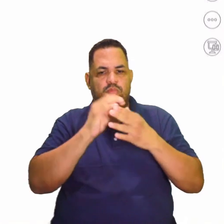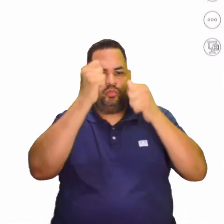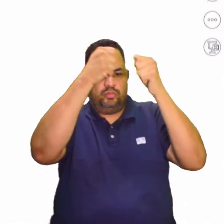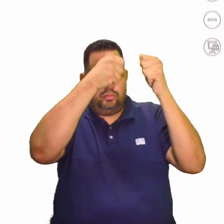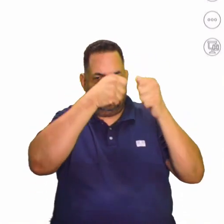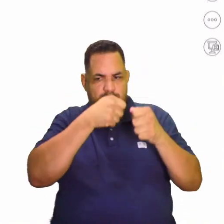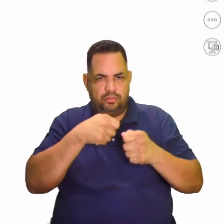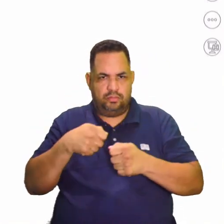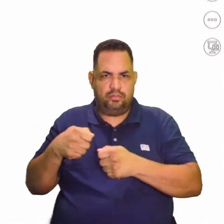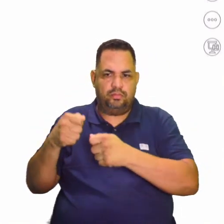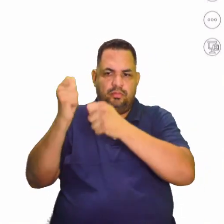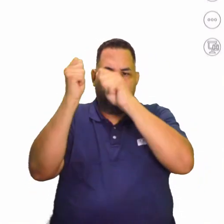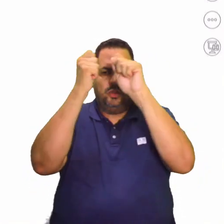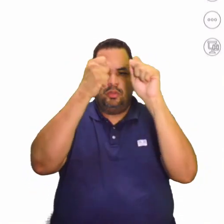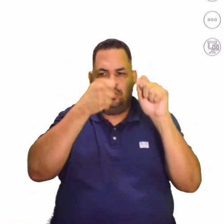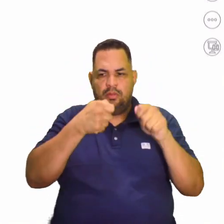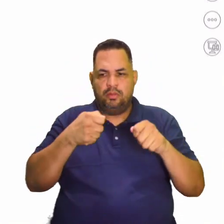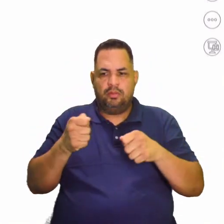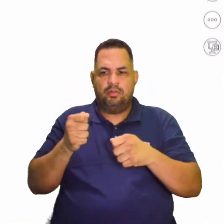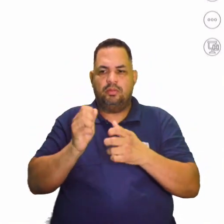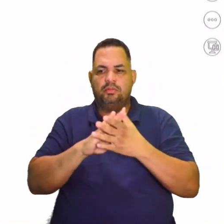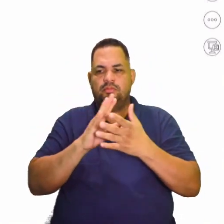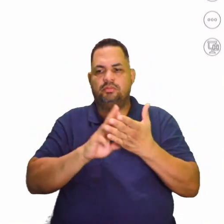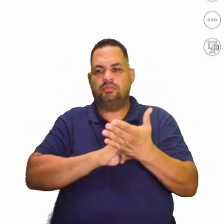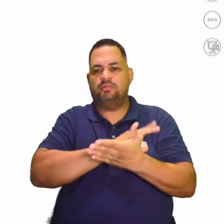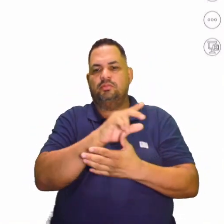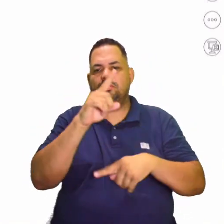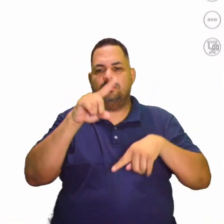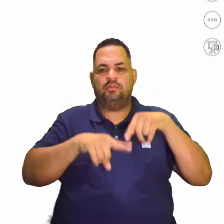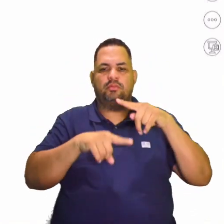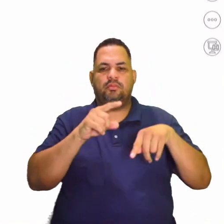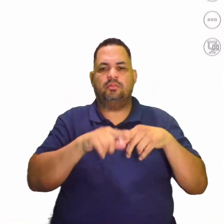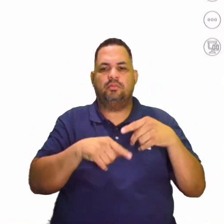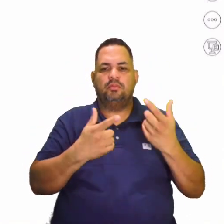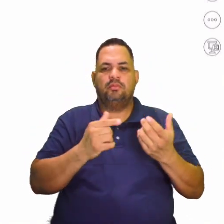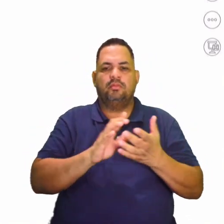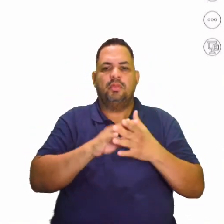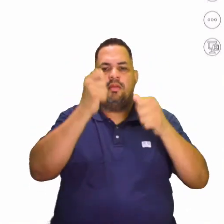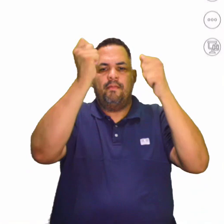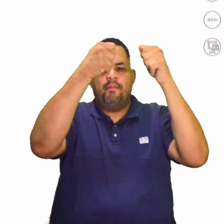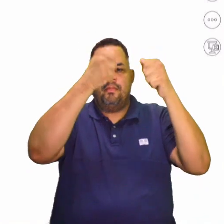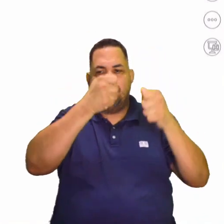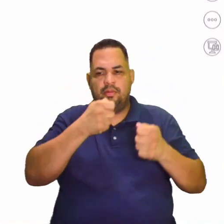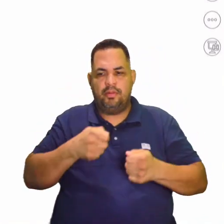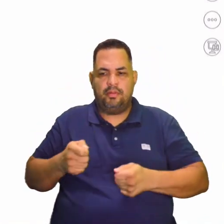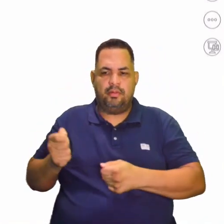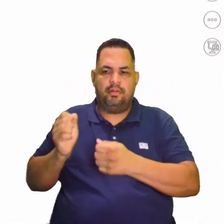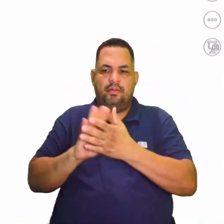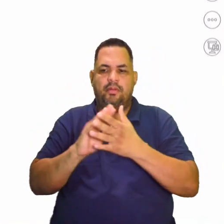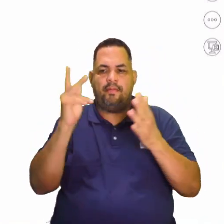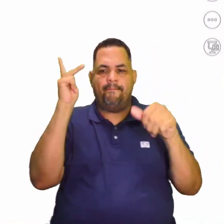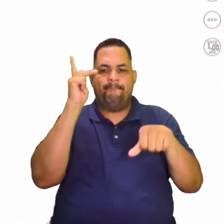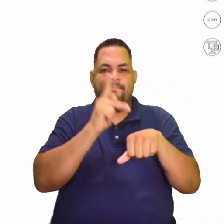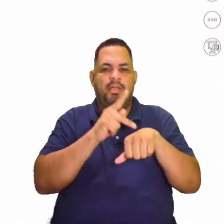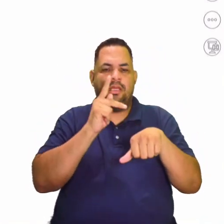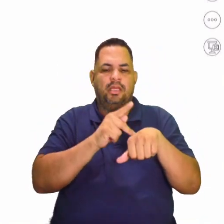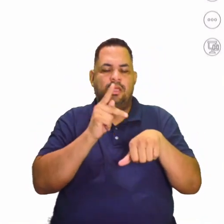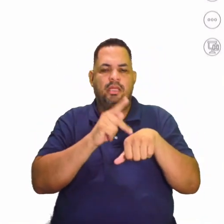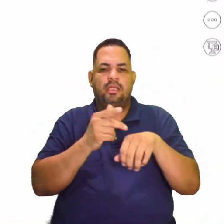esculpir, que pode ser em diversos materiais, como madeira,